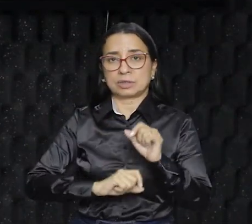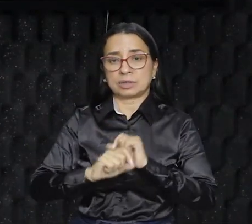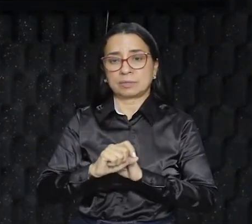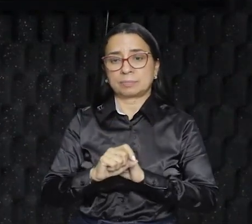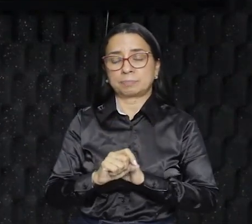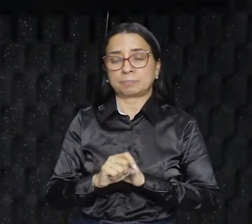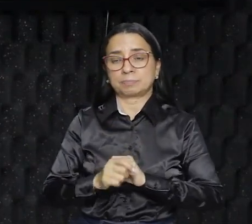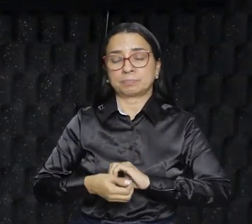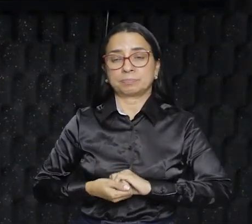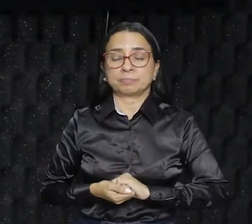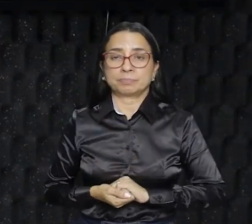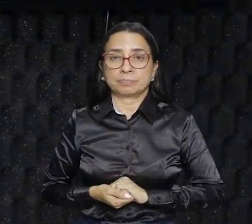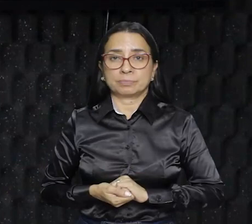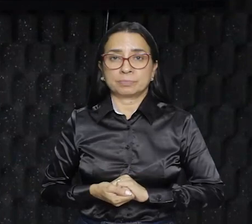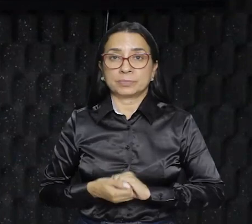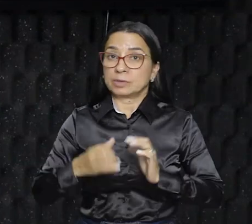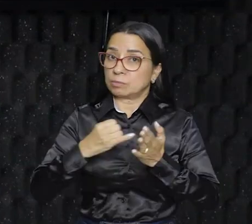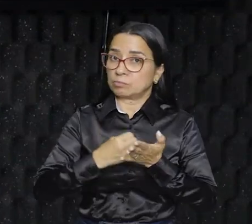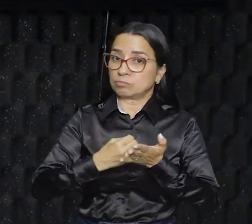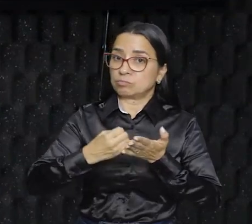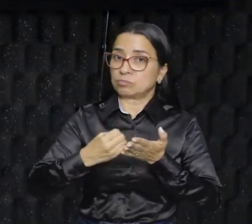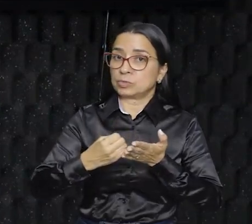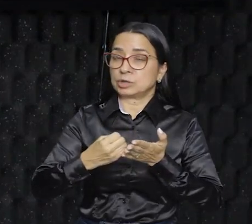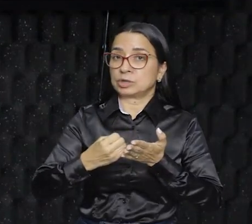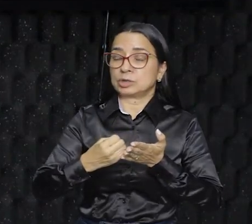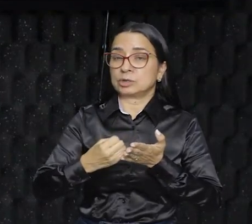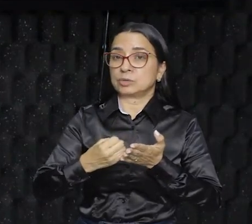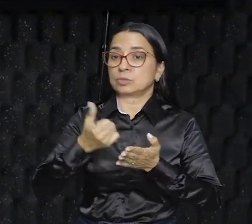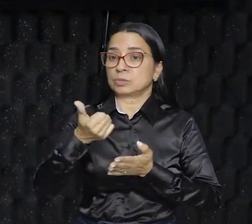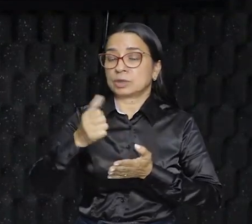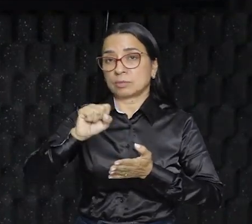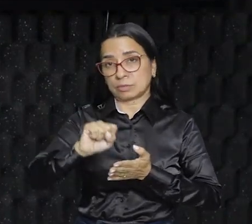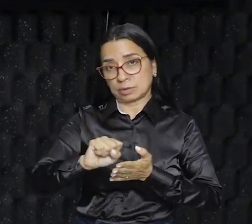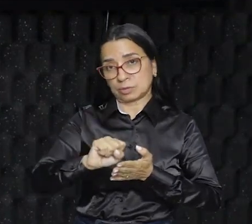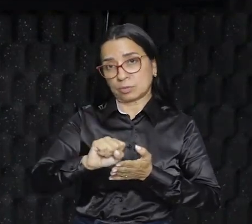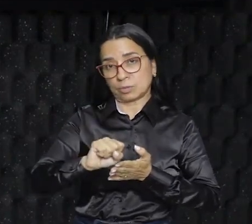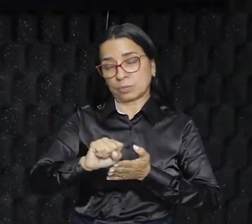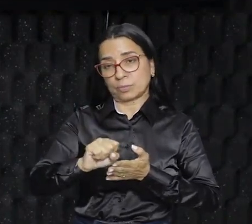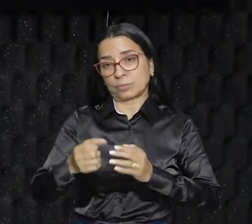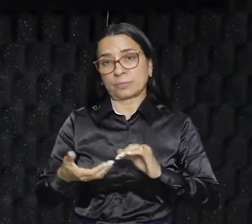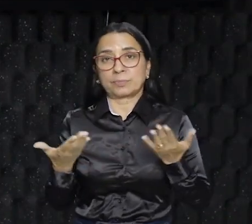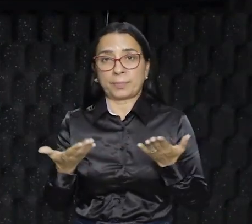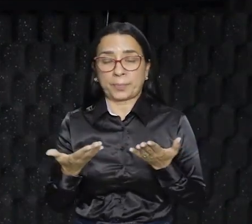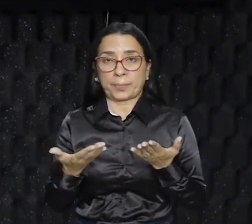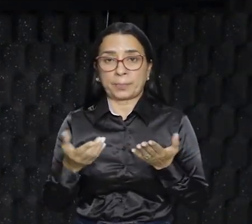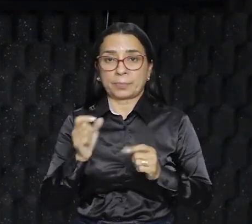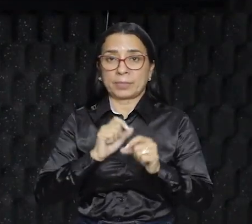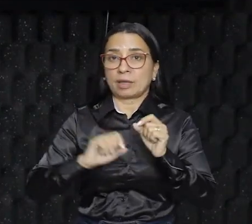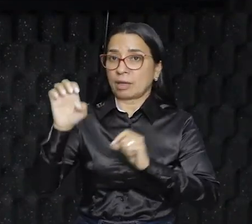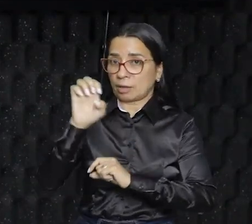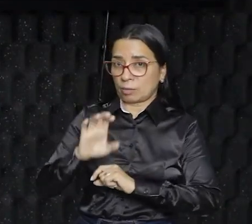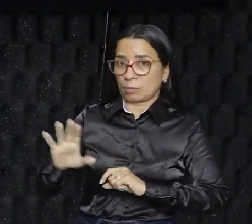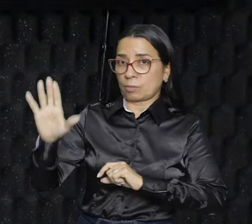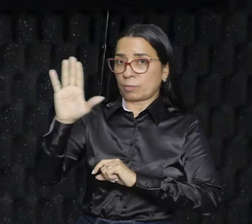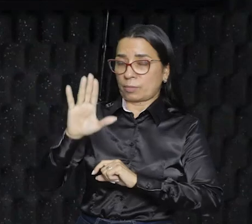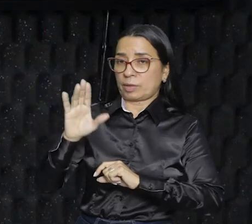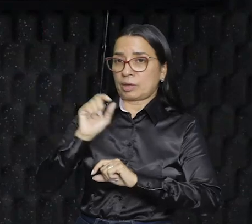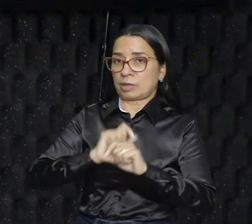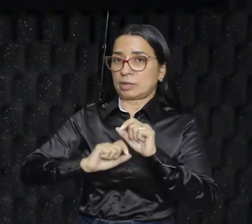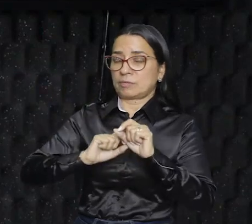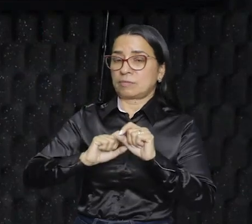XVIII. A sociedade europeia, que nesse momento, ela vai passar por uma série de